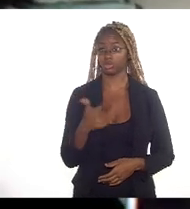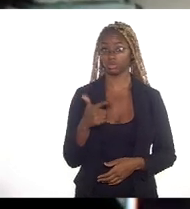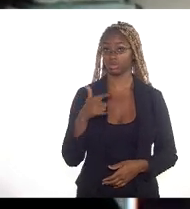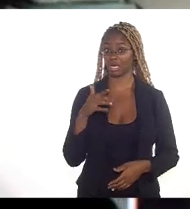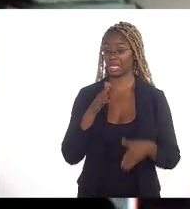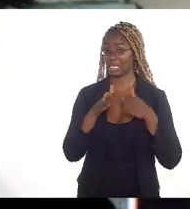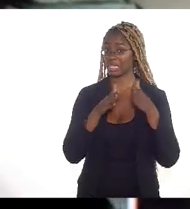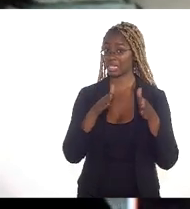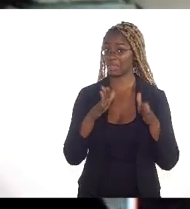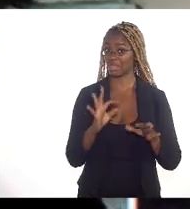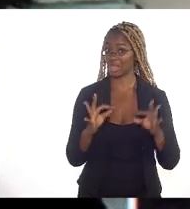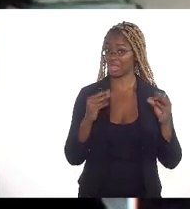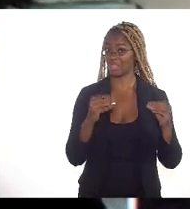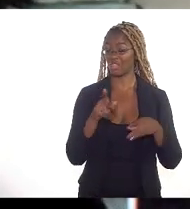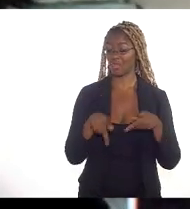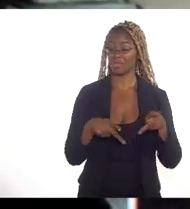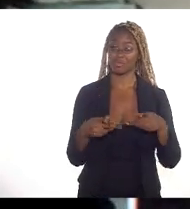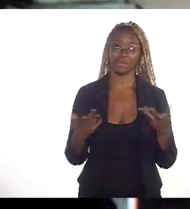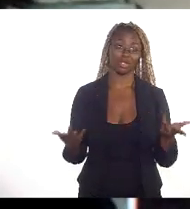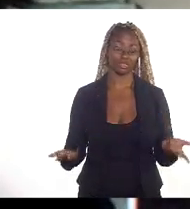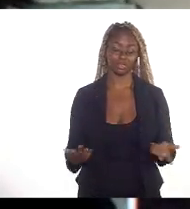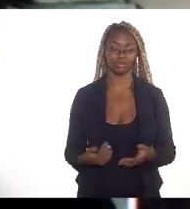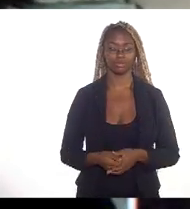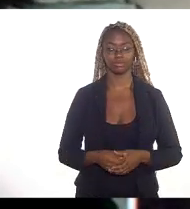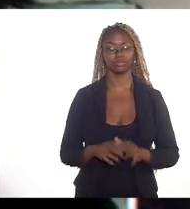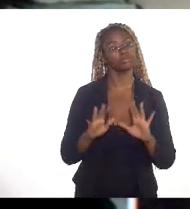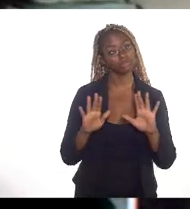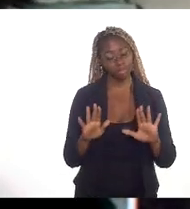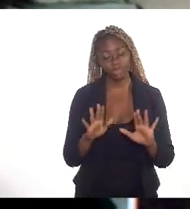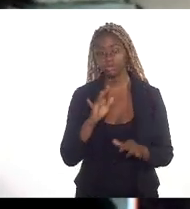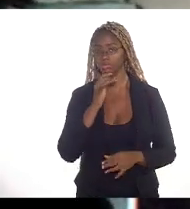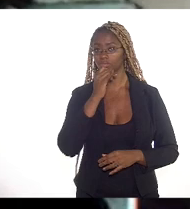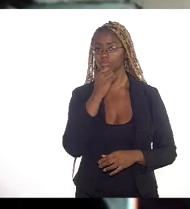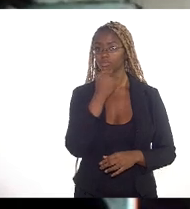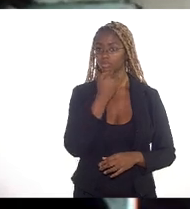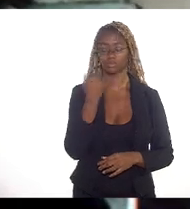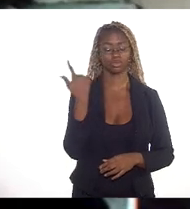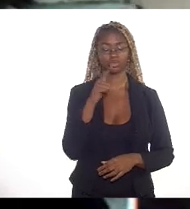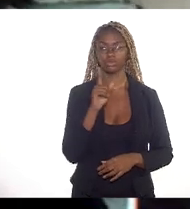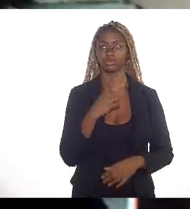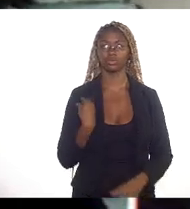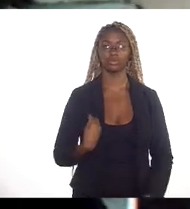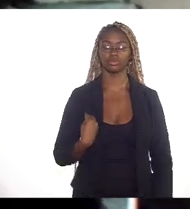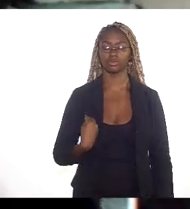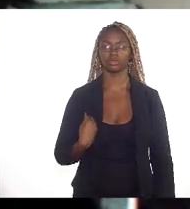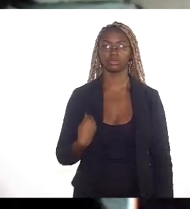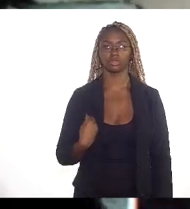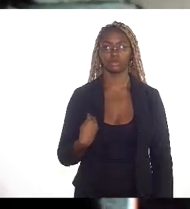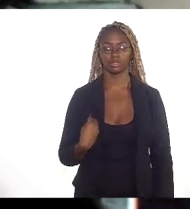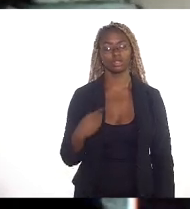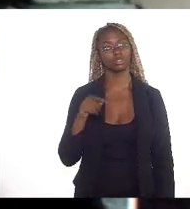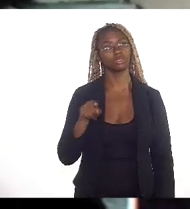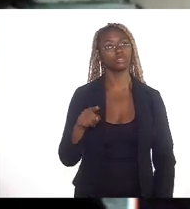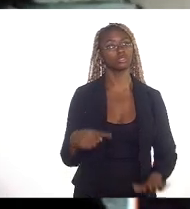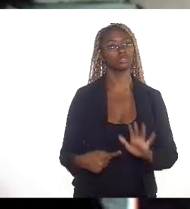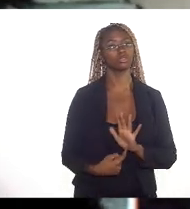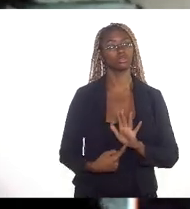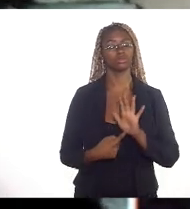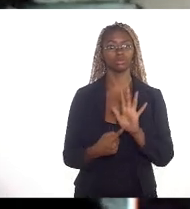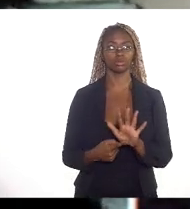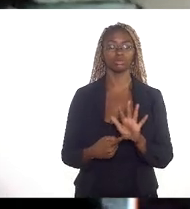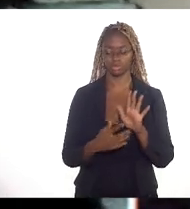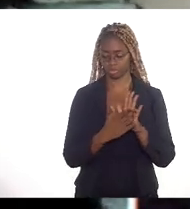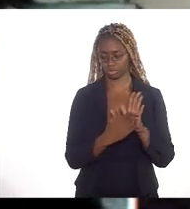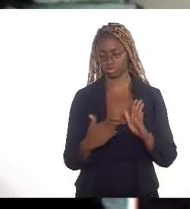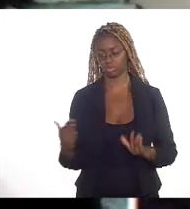para boa parte da população, e, mesmo assim, não conseguiu sobreviver. Isso mostra como o momento que a gente